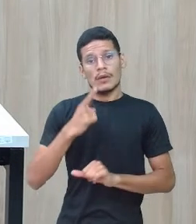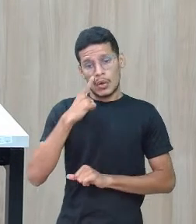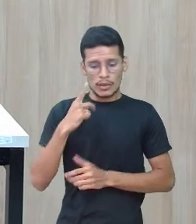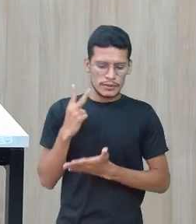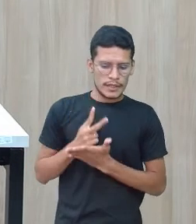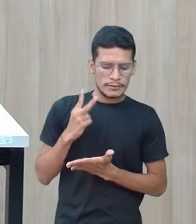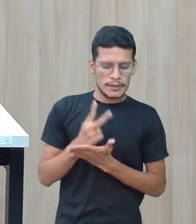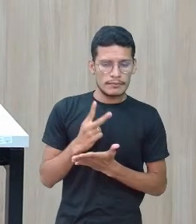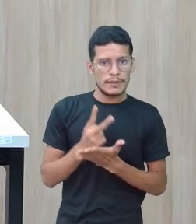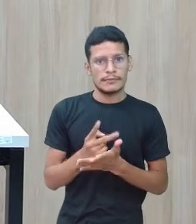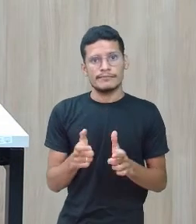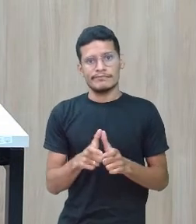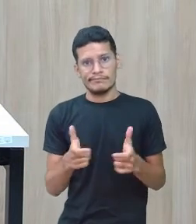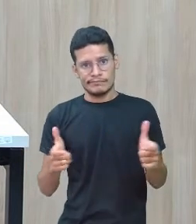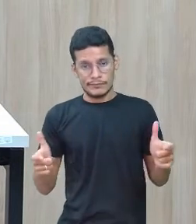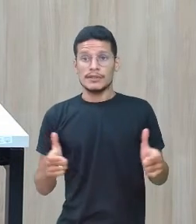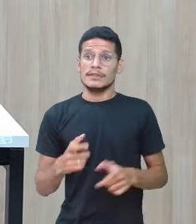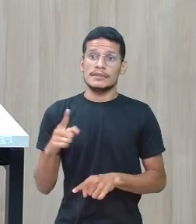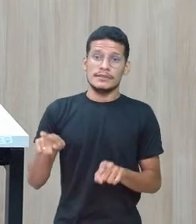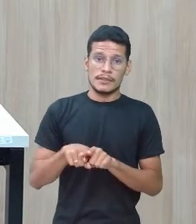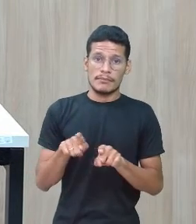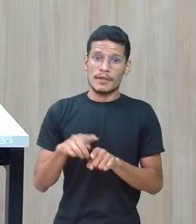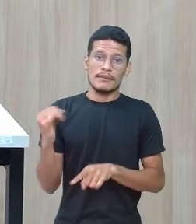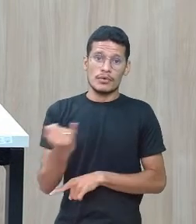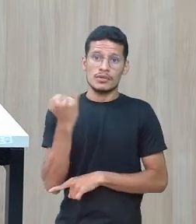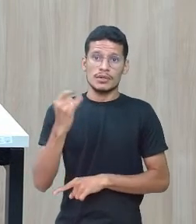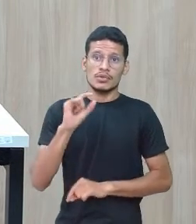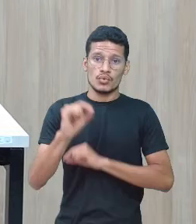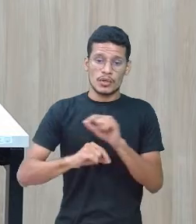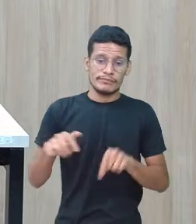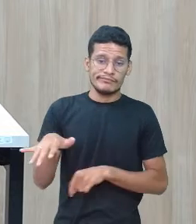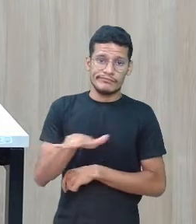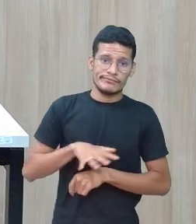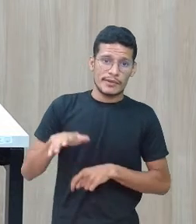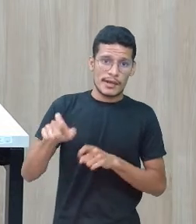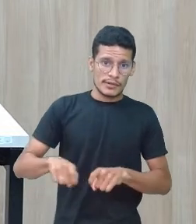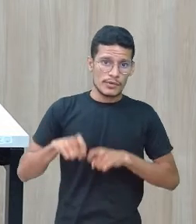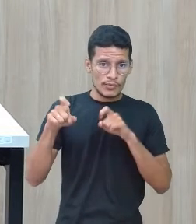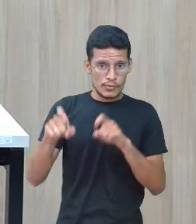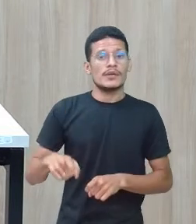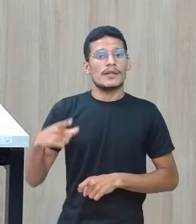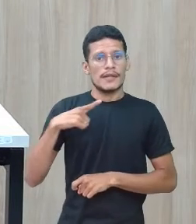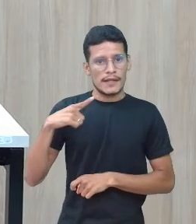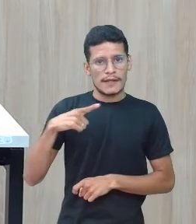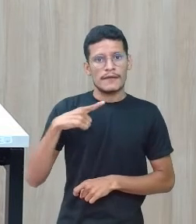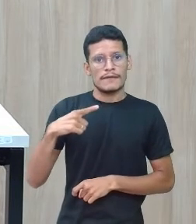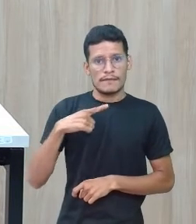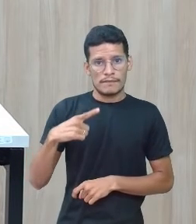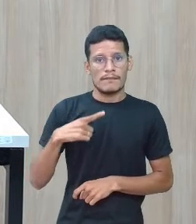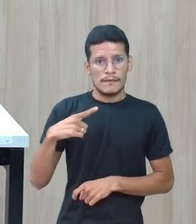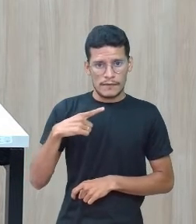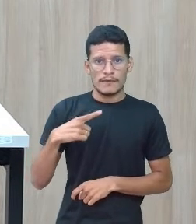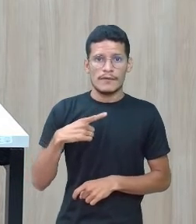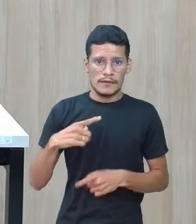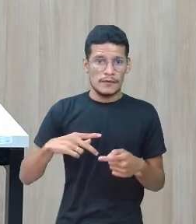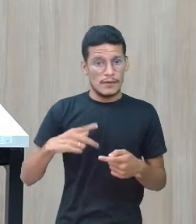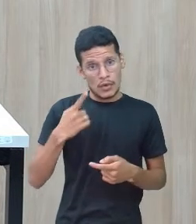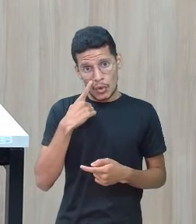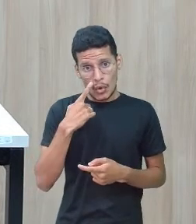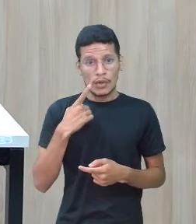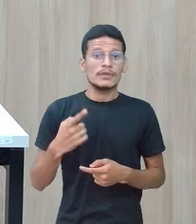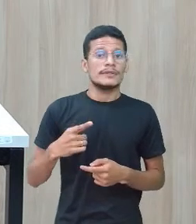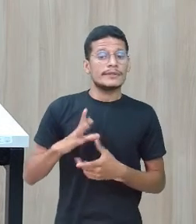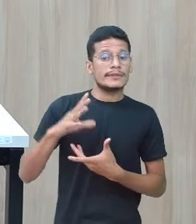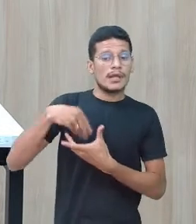vai crescendo. Também teve importância na agricultura, esses organismos geneticamente modificados.